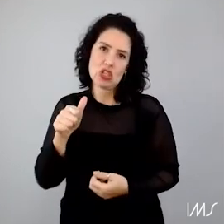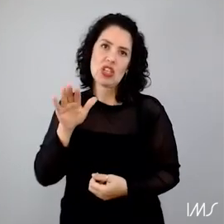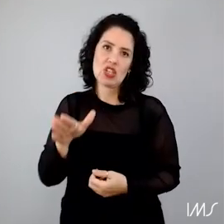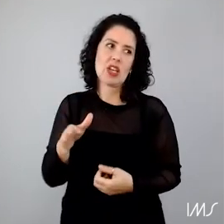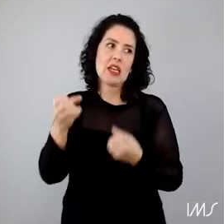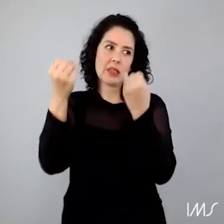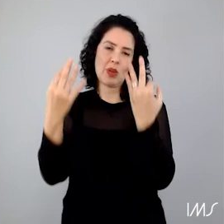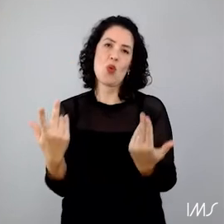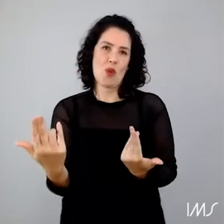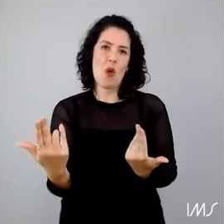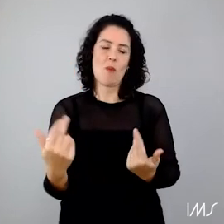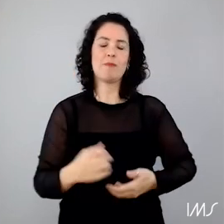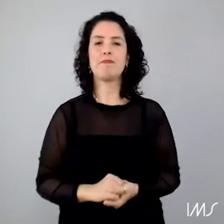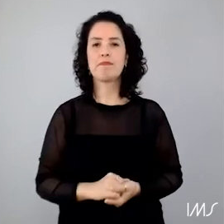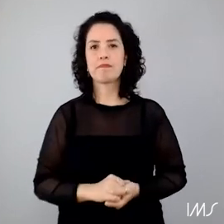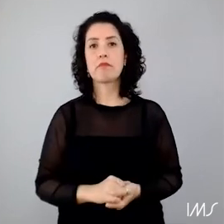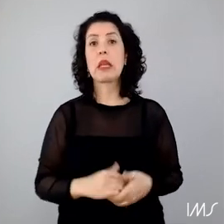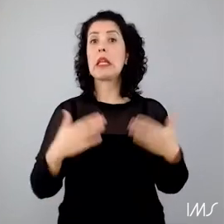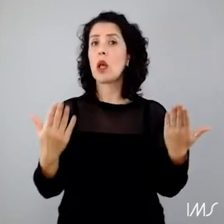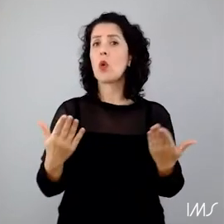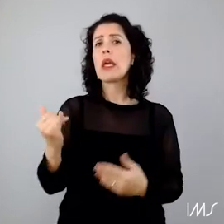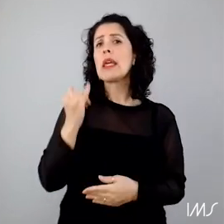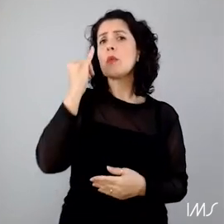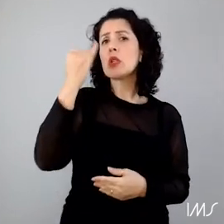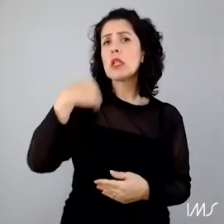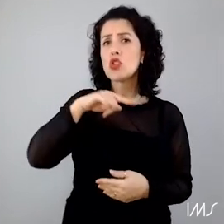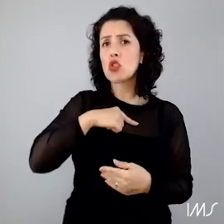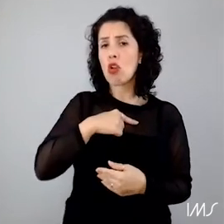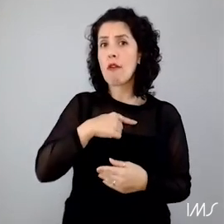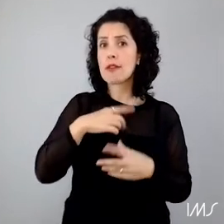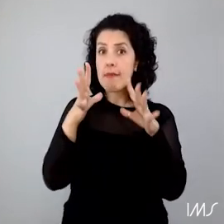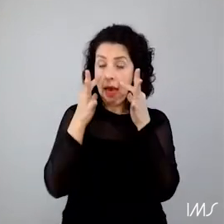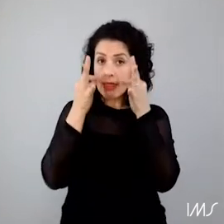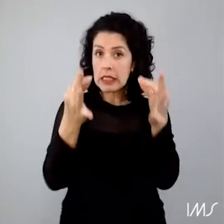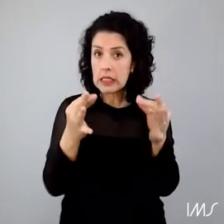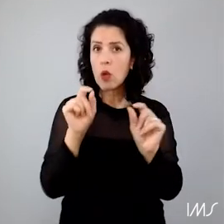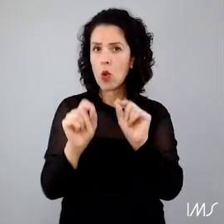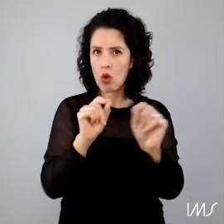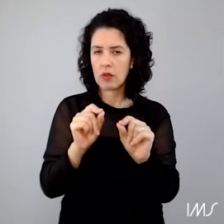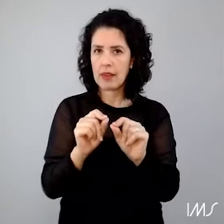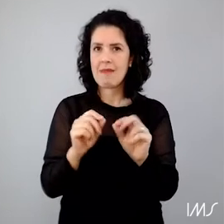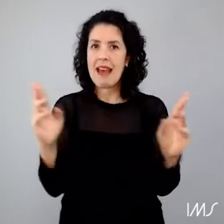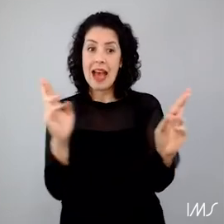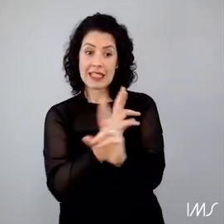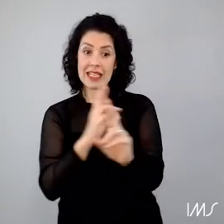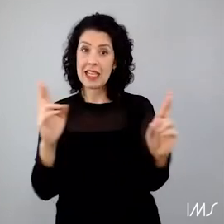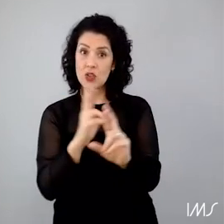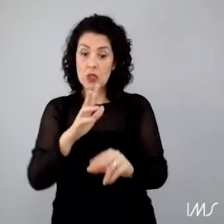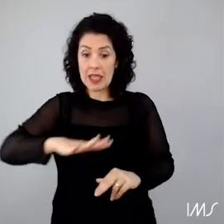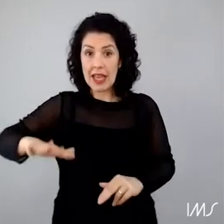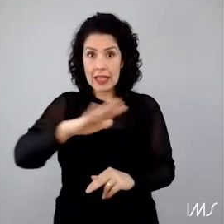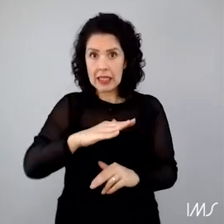parece importante, quer dizer, ressaltar nesse momento é a densidade dessas relações que